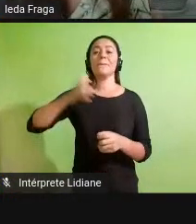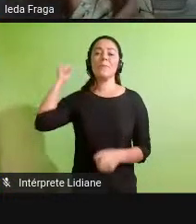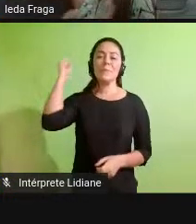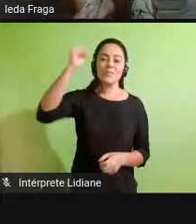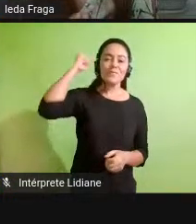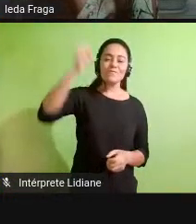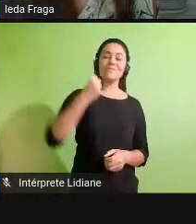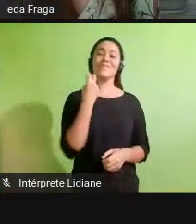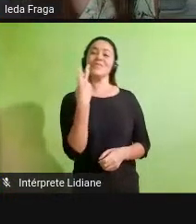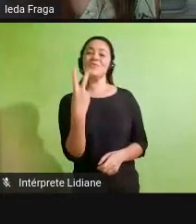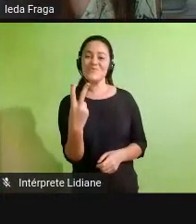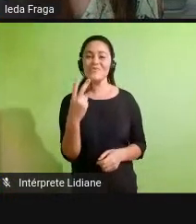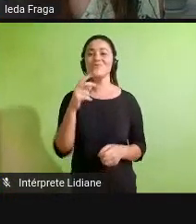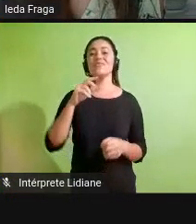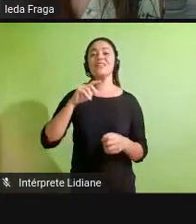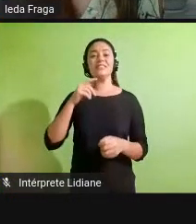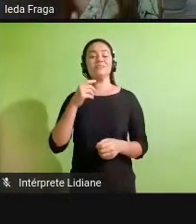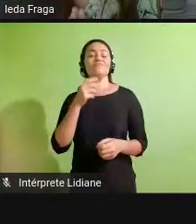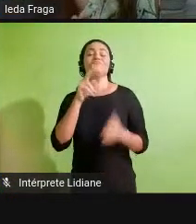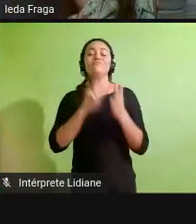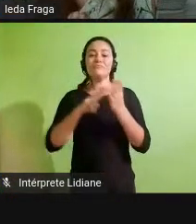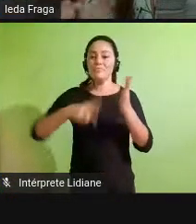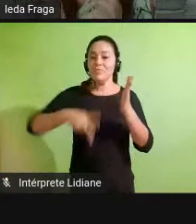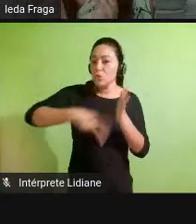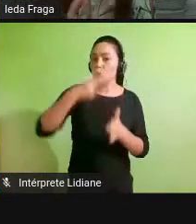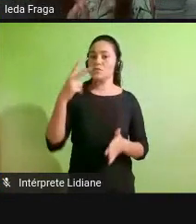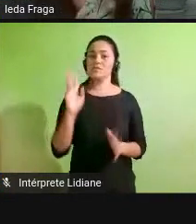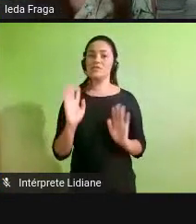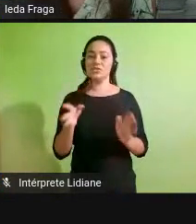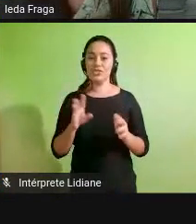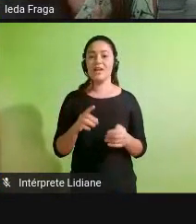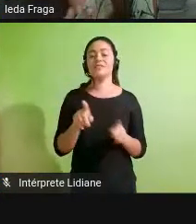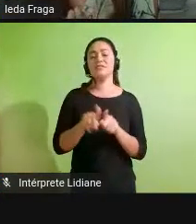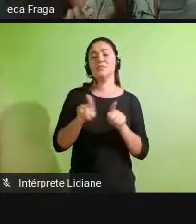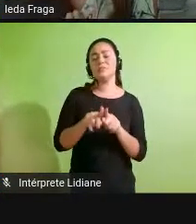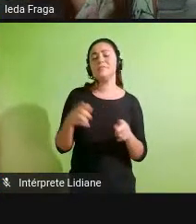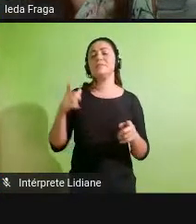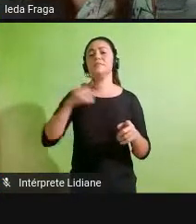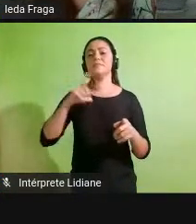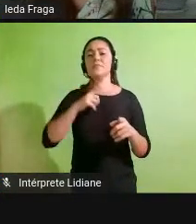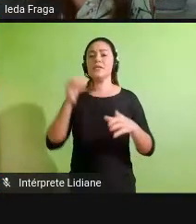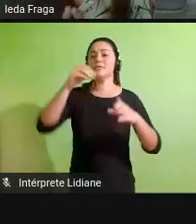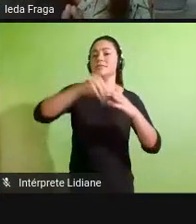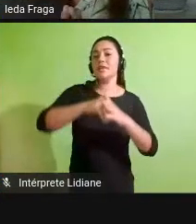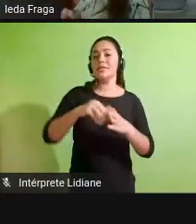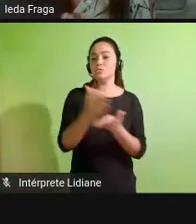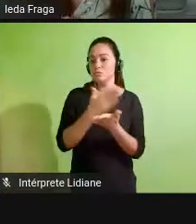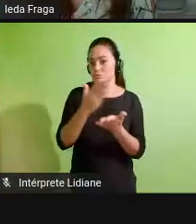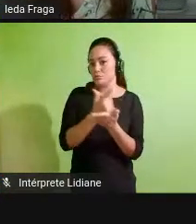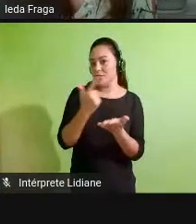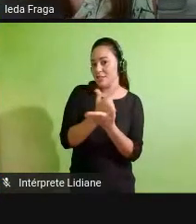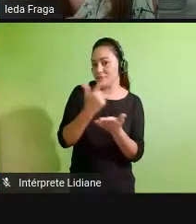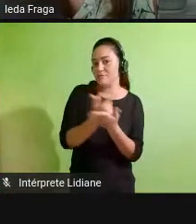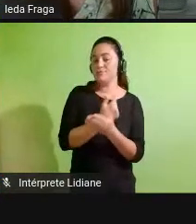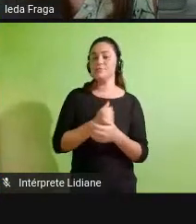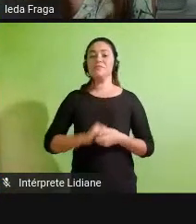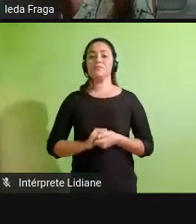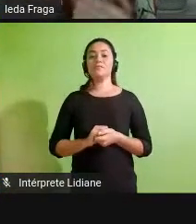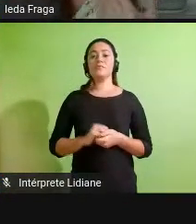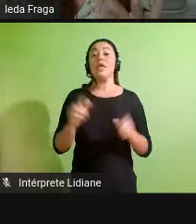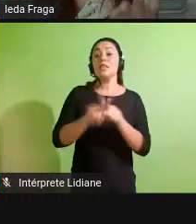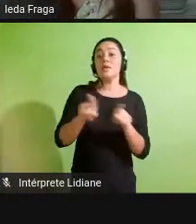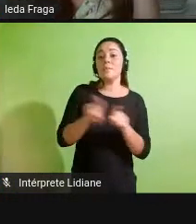pouco presente nos livros didáticos. A terceira é a Mileva, a esposa do Einstein, que apesar de